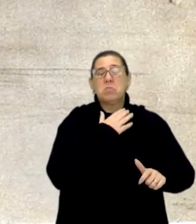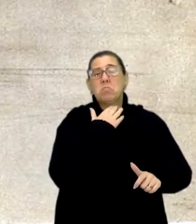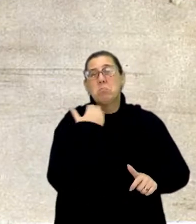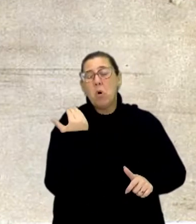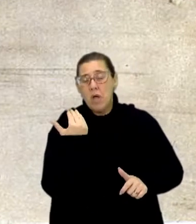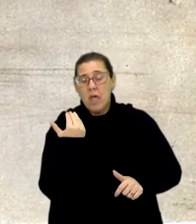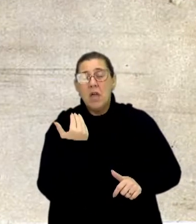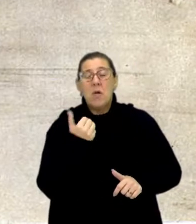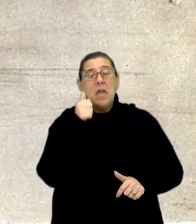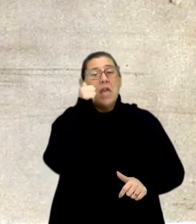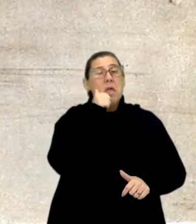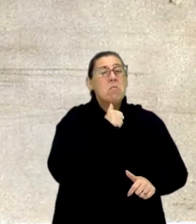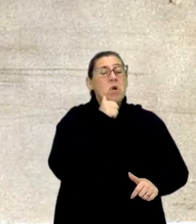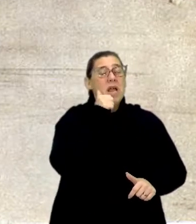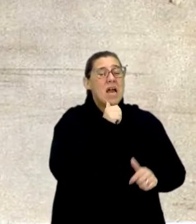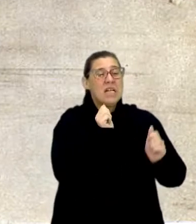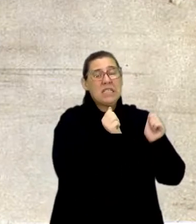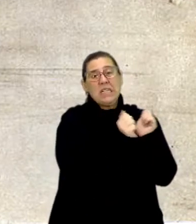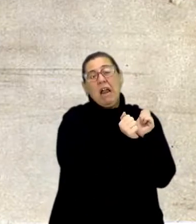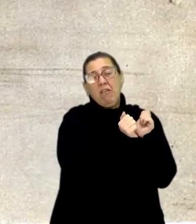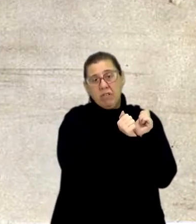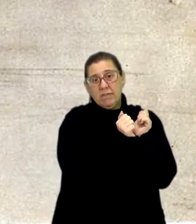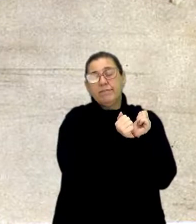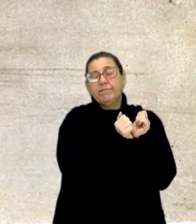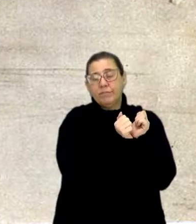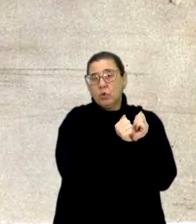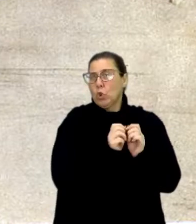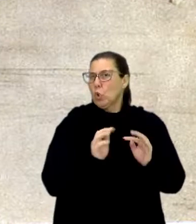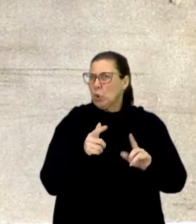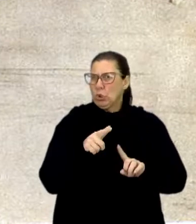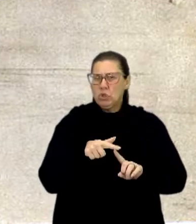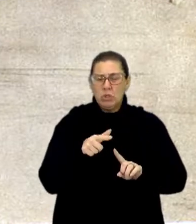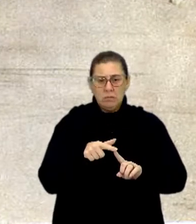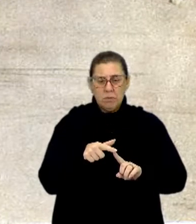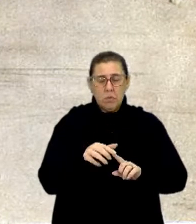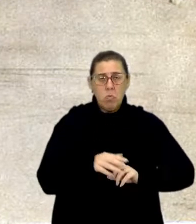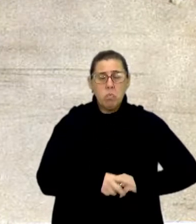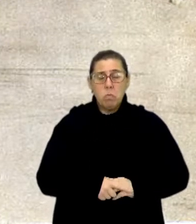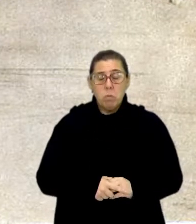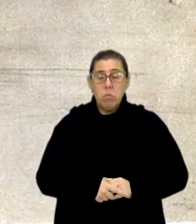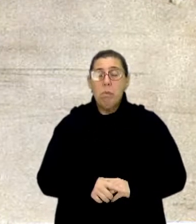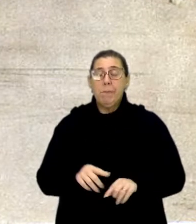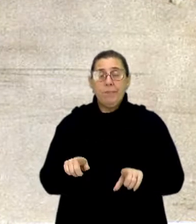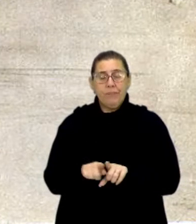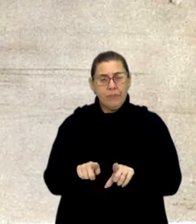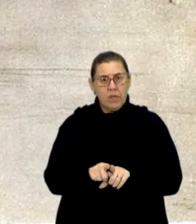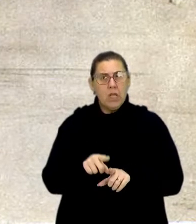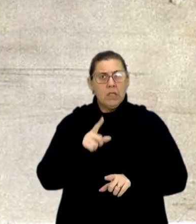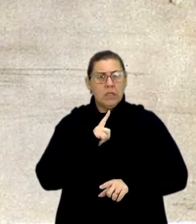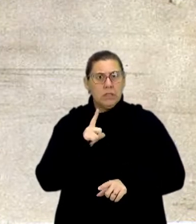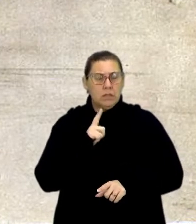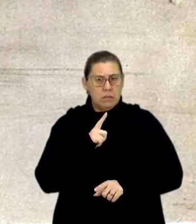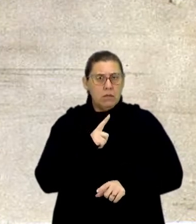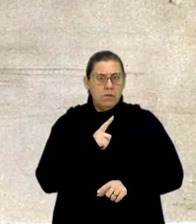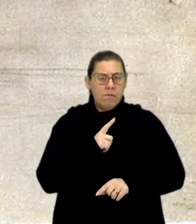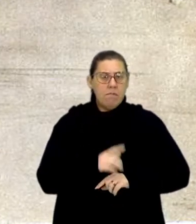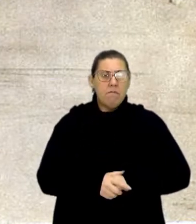escravizadas, e escravizadas de todos os tipos. Houve uma questão aí envolvendo